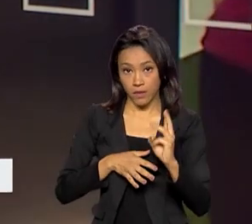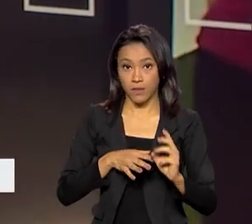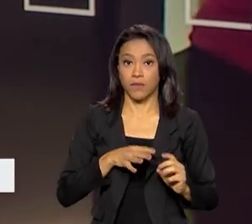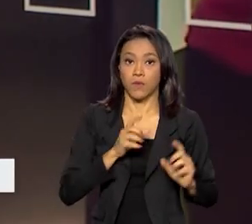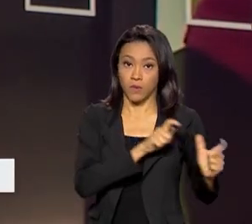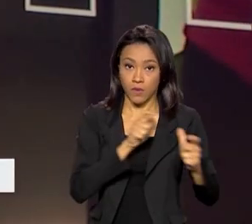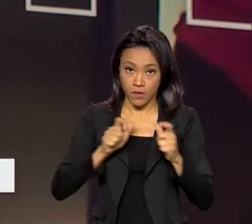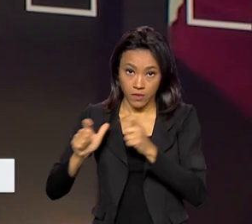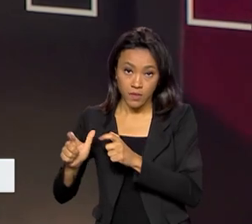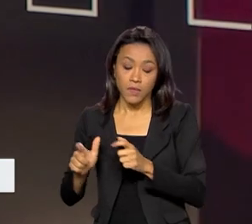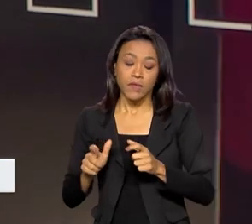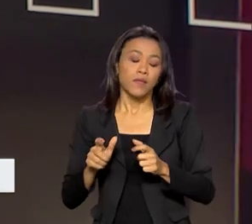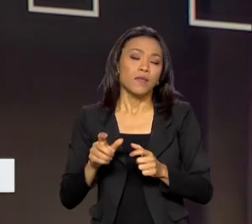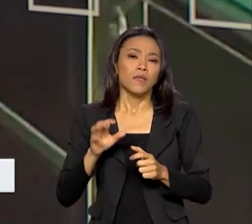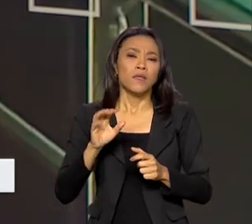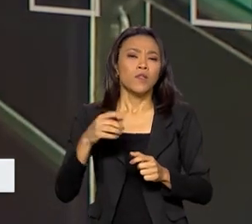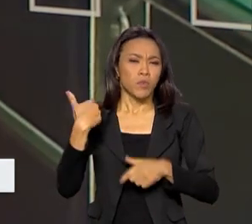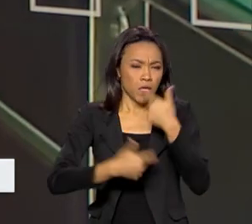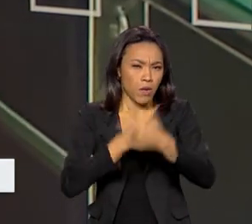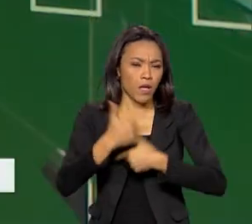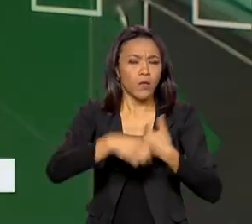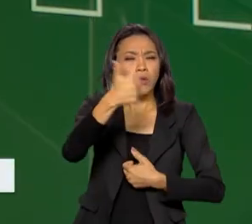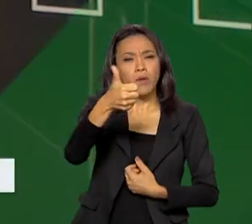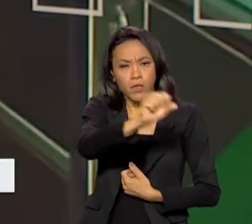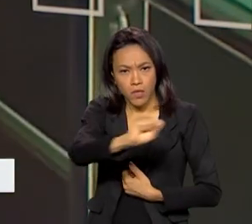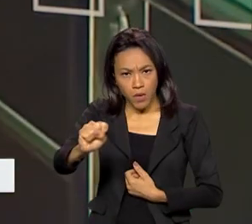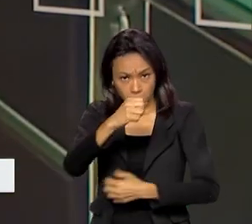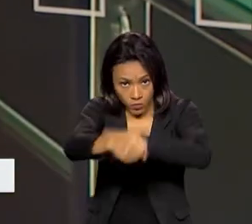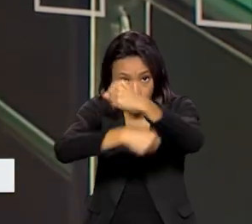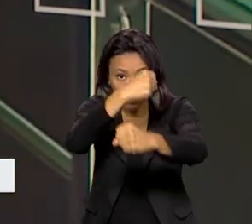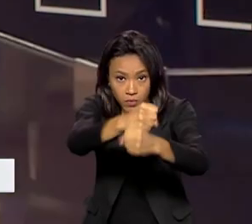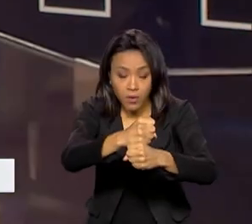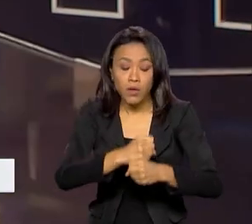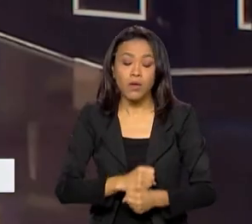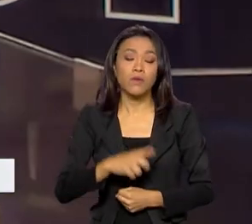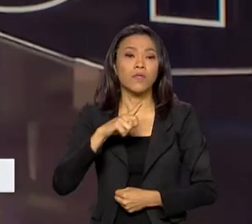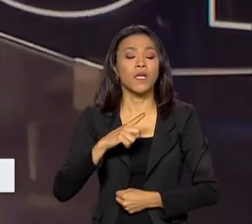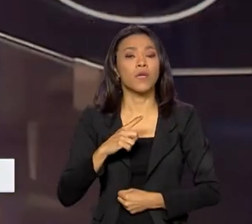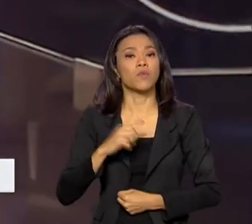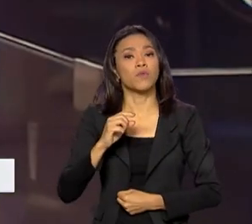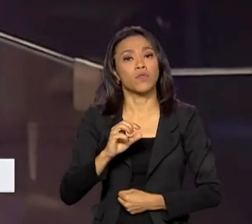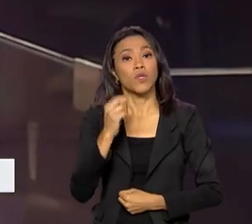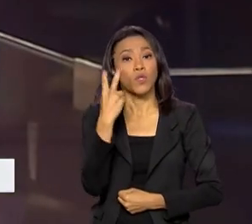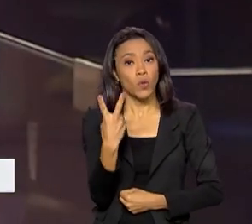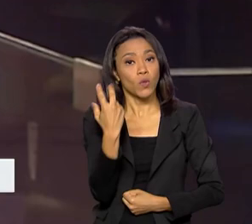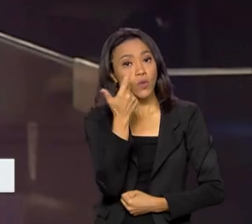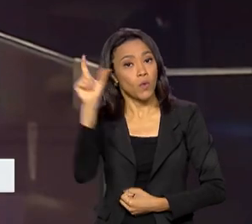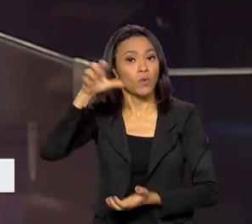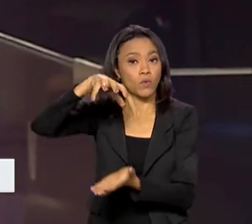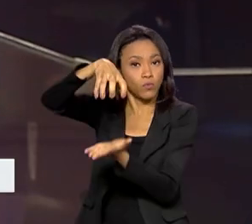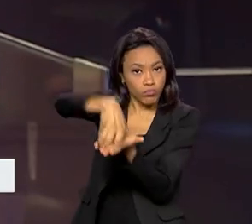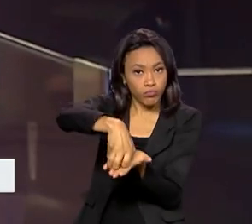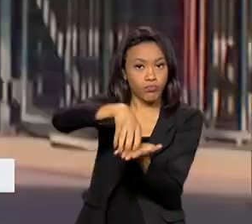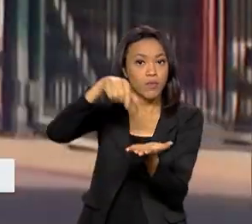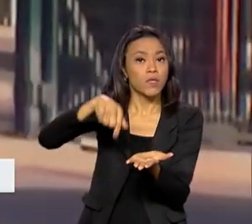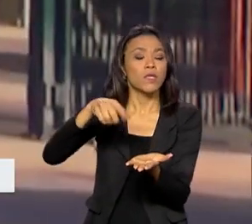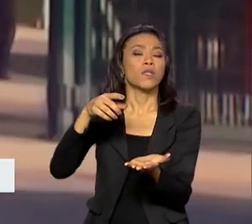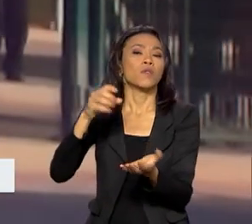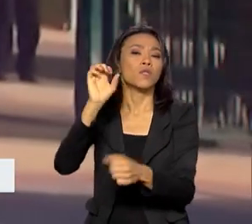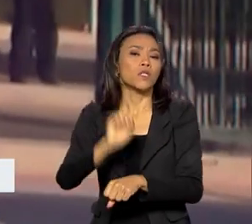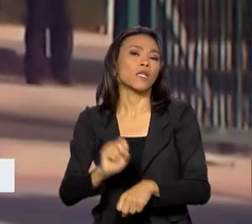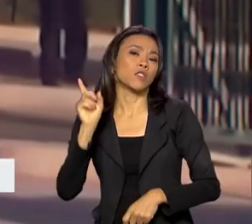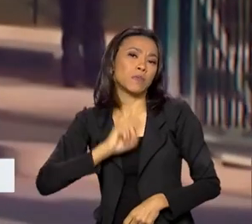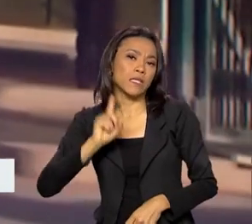para o primeiro semestre de 2023. Temos dois outros nos estados de Minas